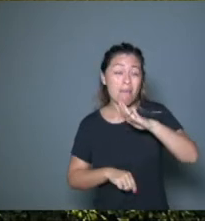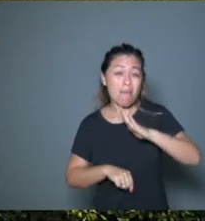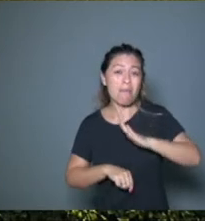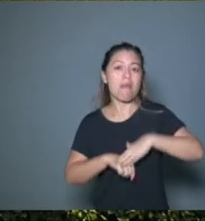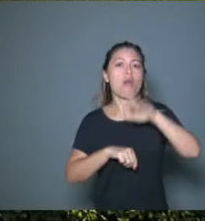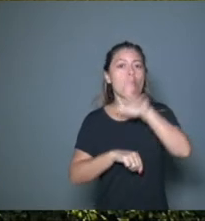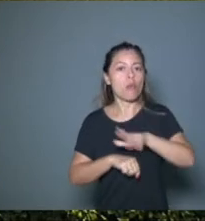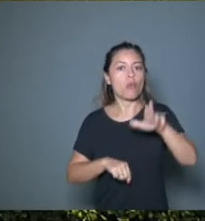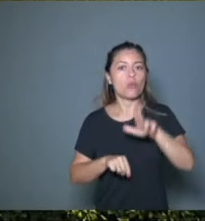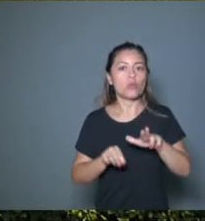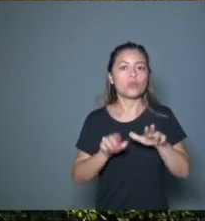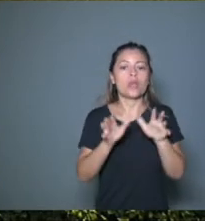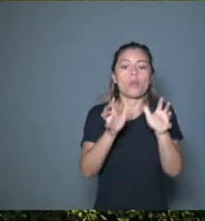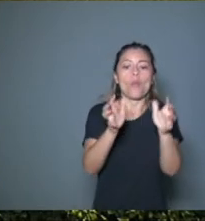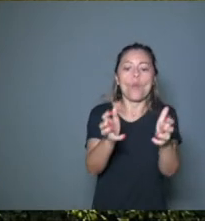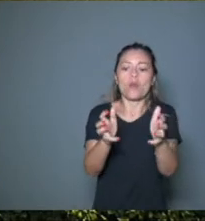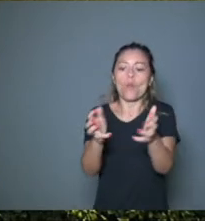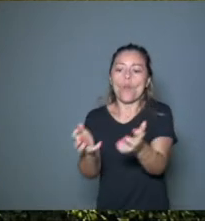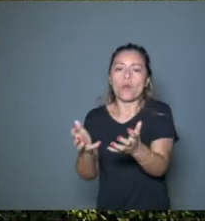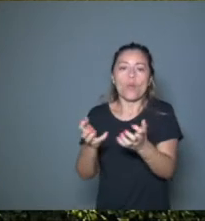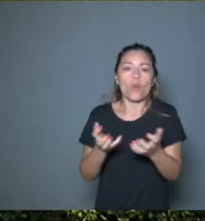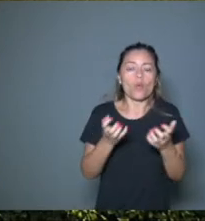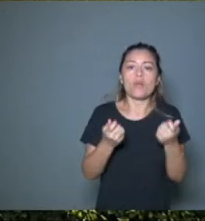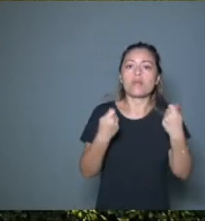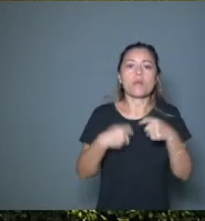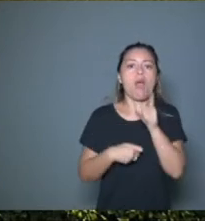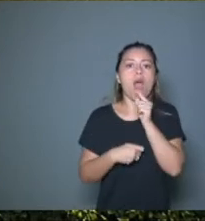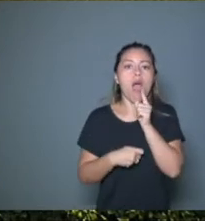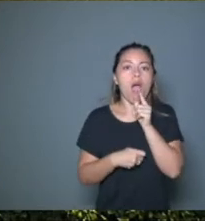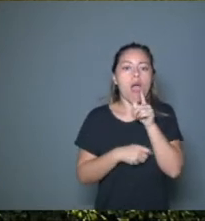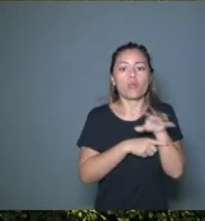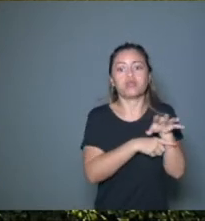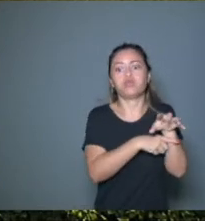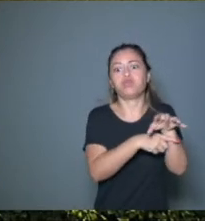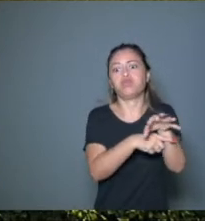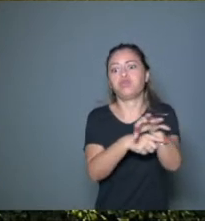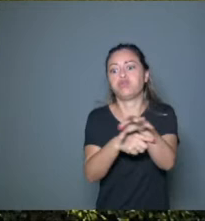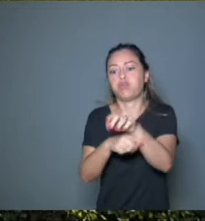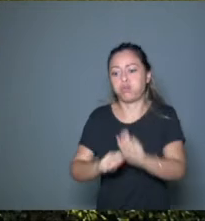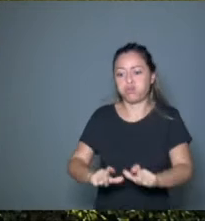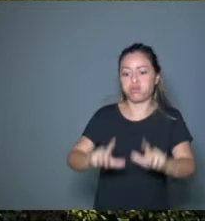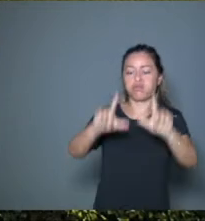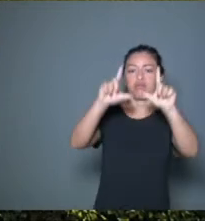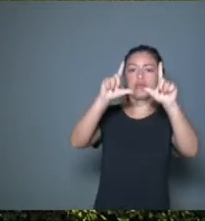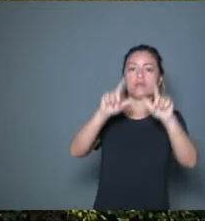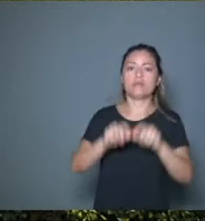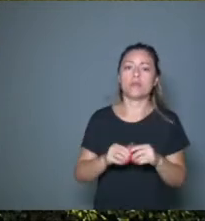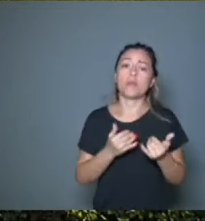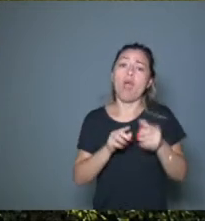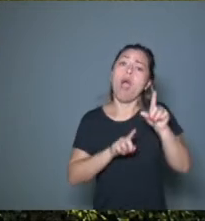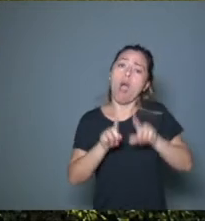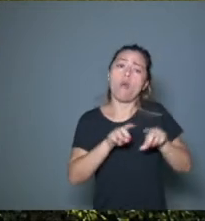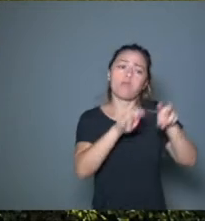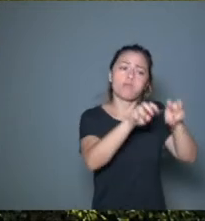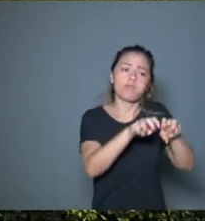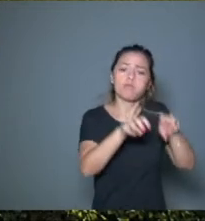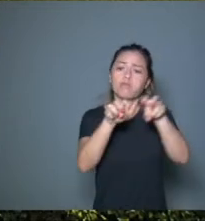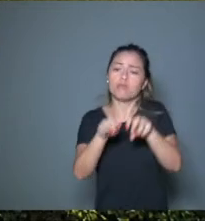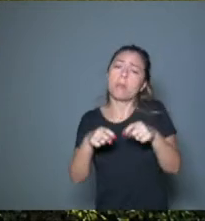não exigem irrigação e utilização de água. E aonde exigem? Na Fazenda Pamplona, Fazenda